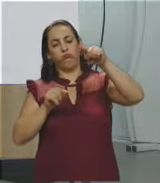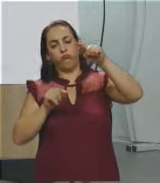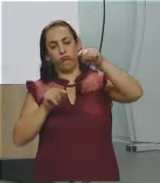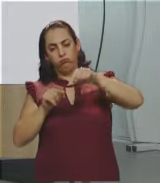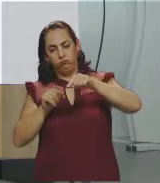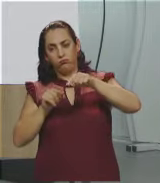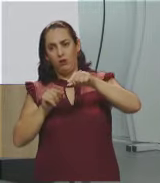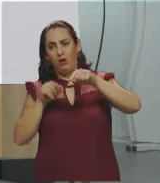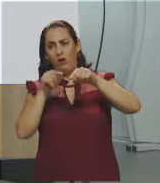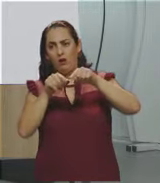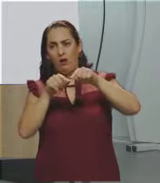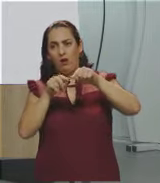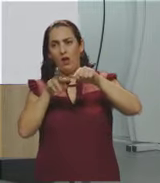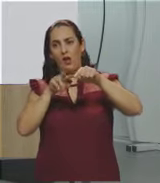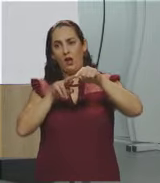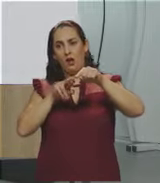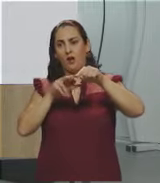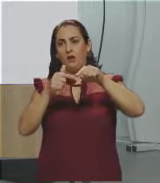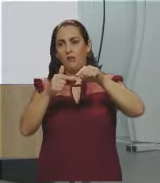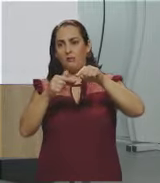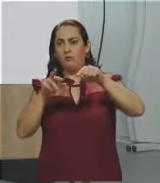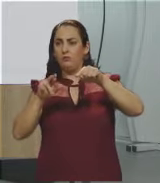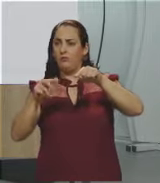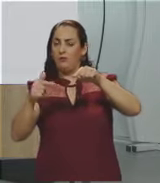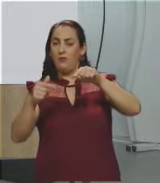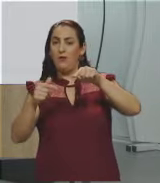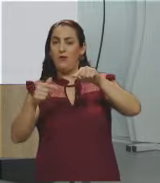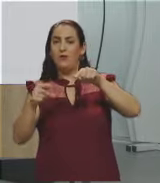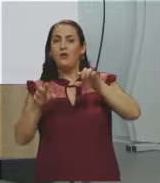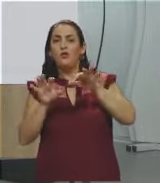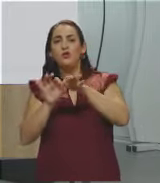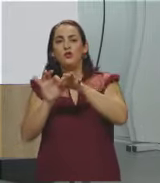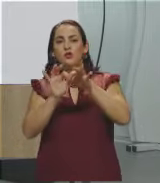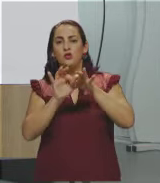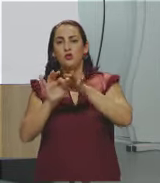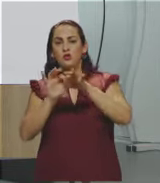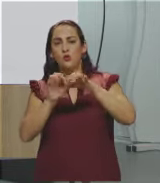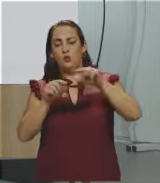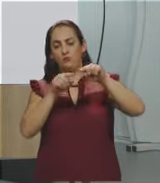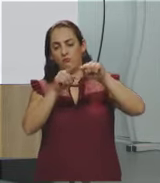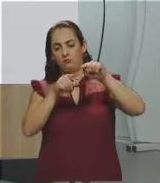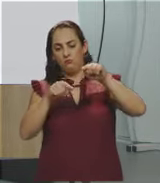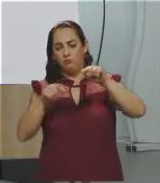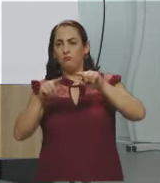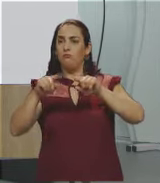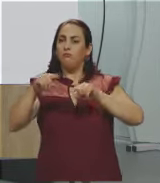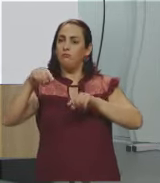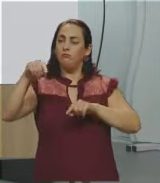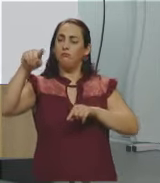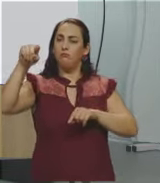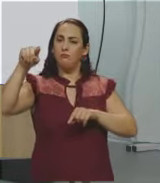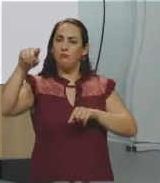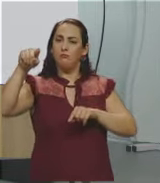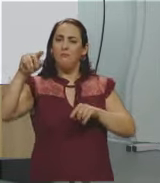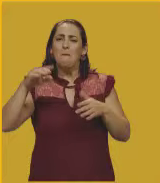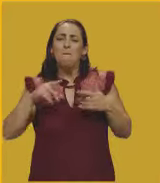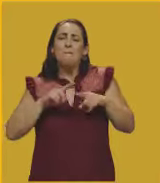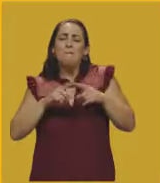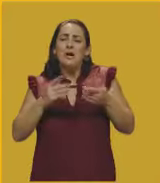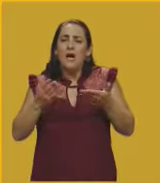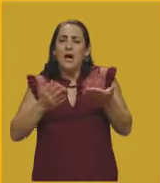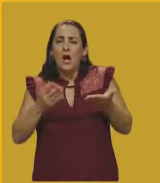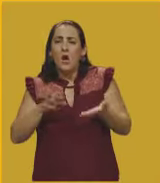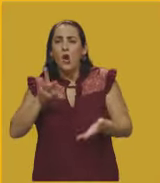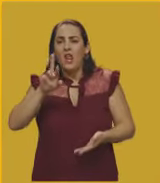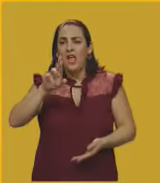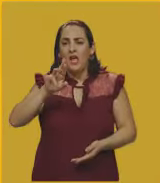passa aqui, passa aqui. Opa, lembra que no exercício pediu para calcular a corrente do R3? Então, se eu achar a corrente